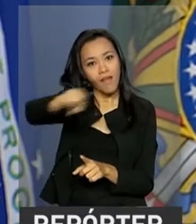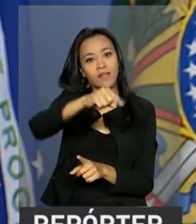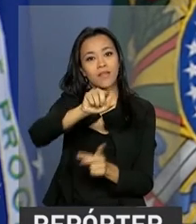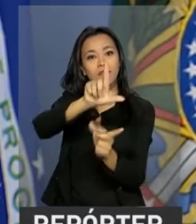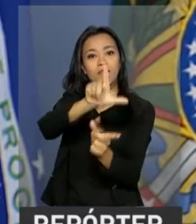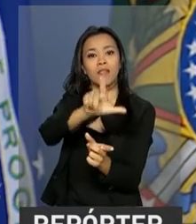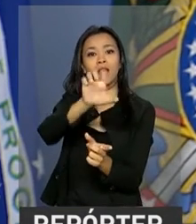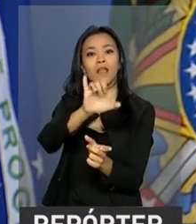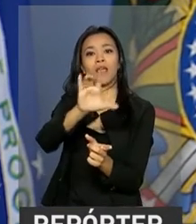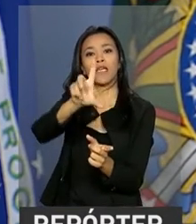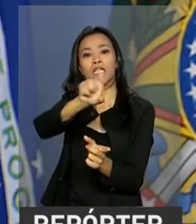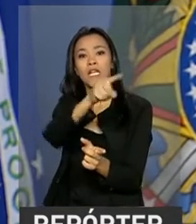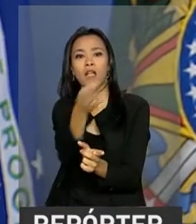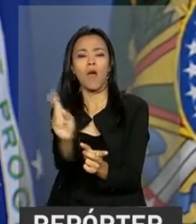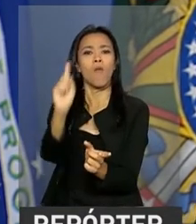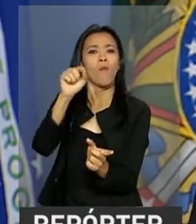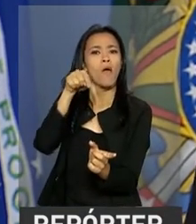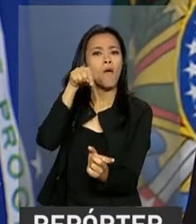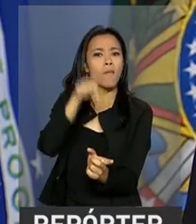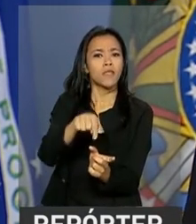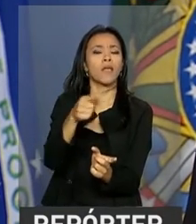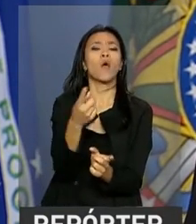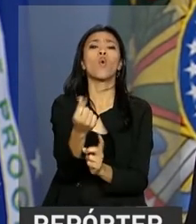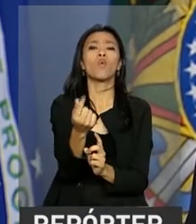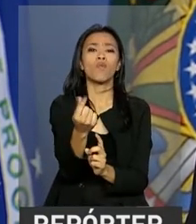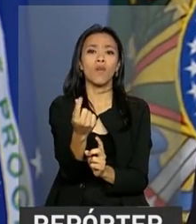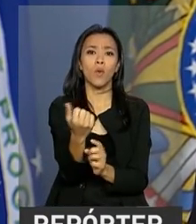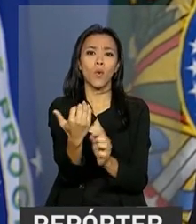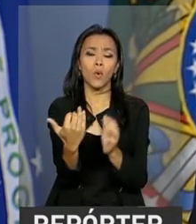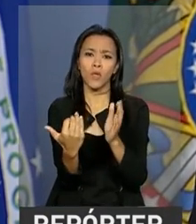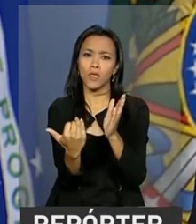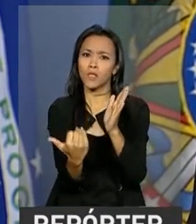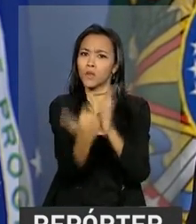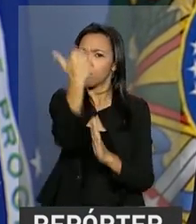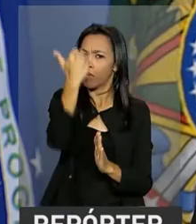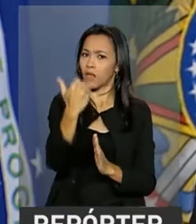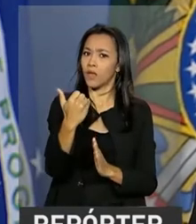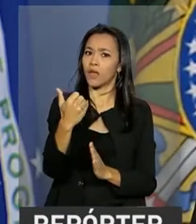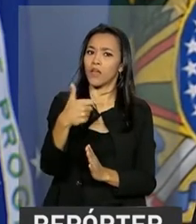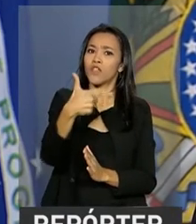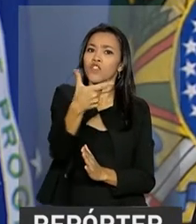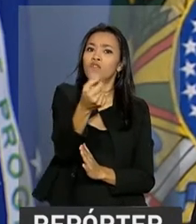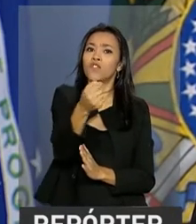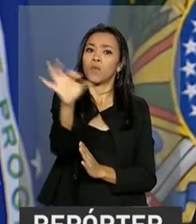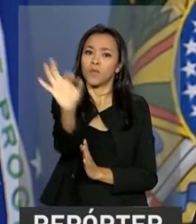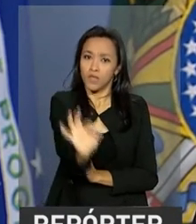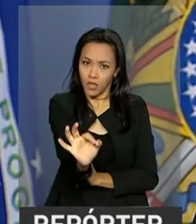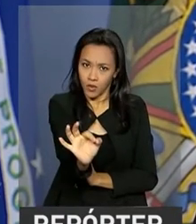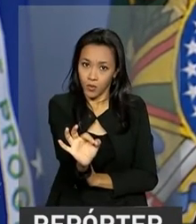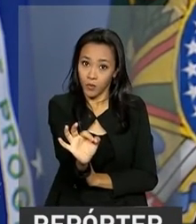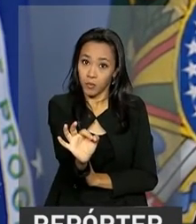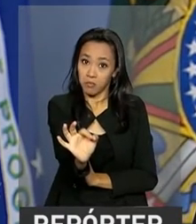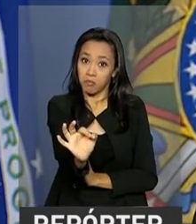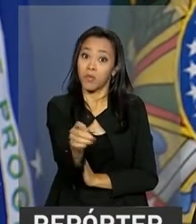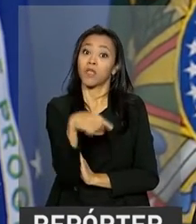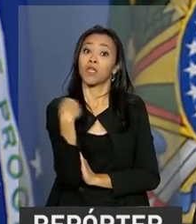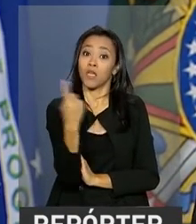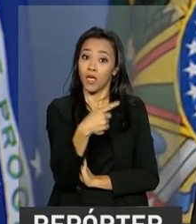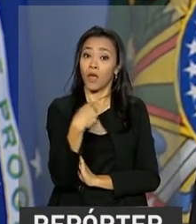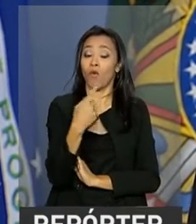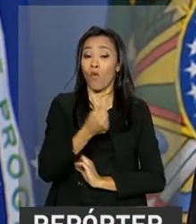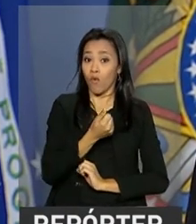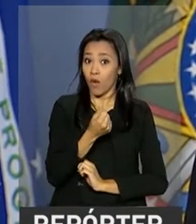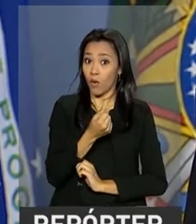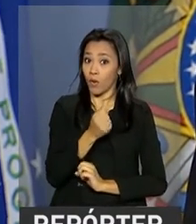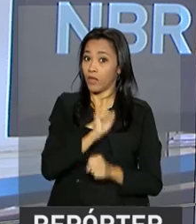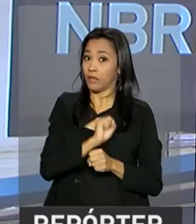mas é um saldo que supera em mais de 20% o valor esperado inicialmente